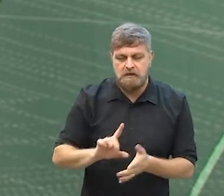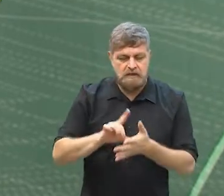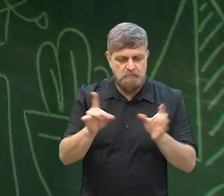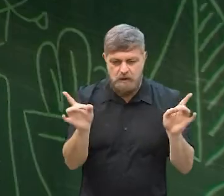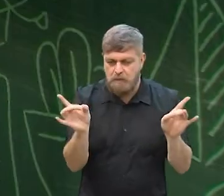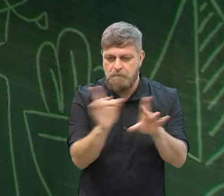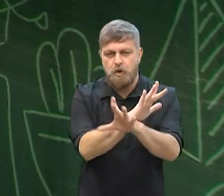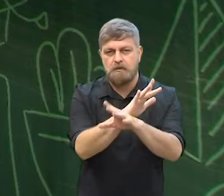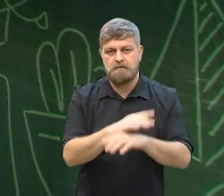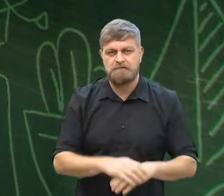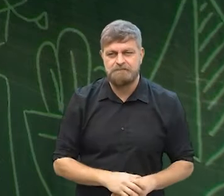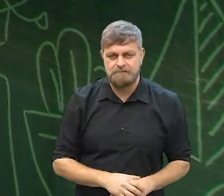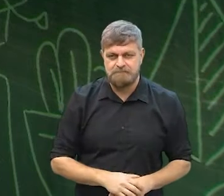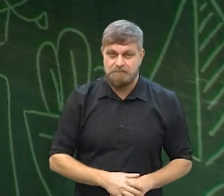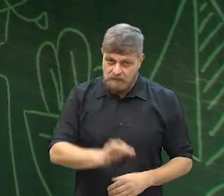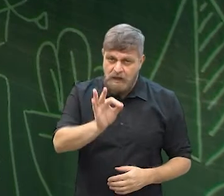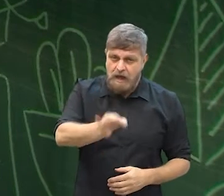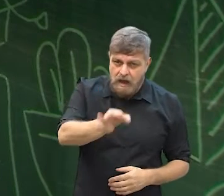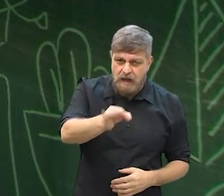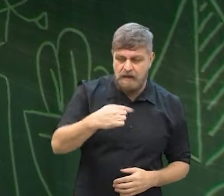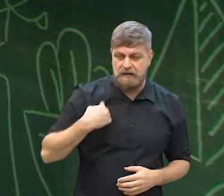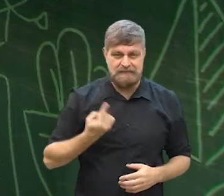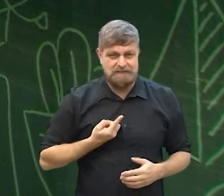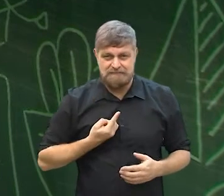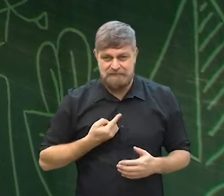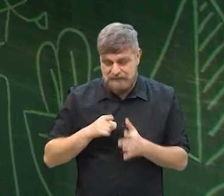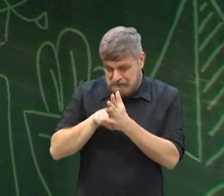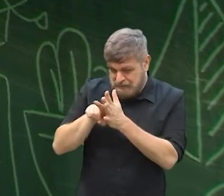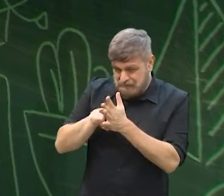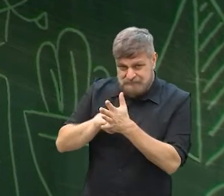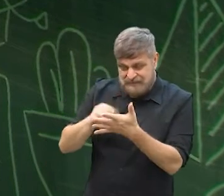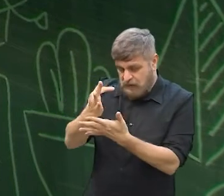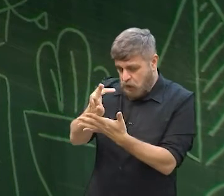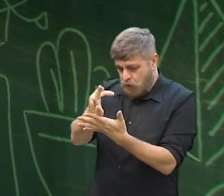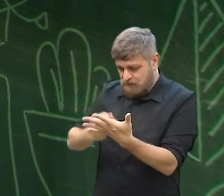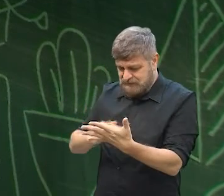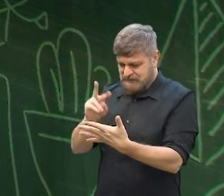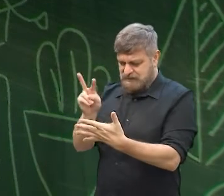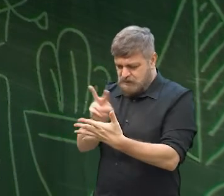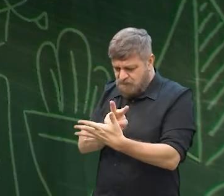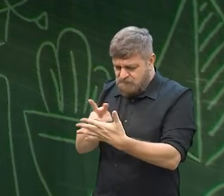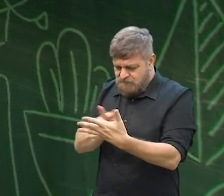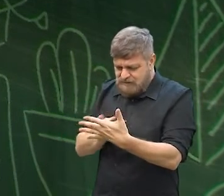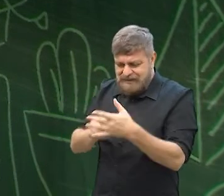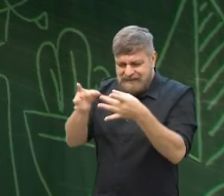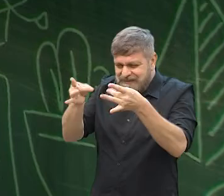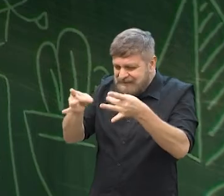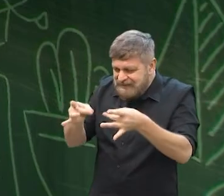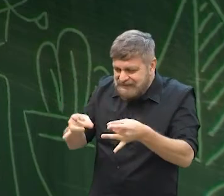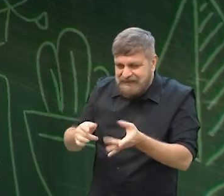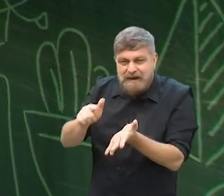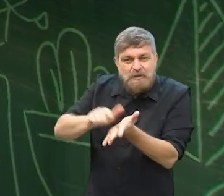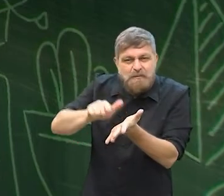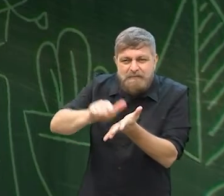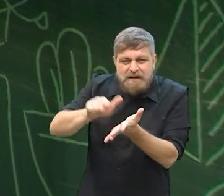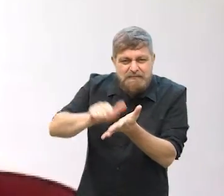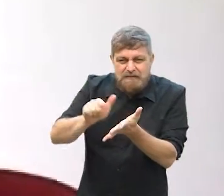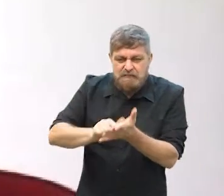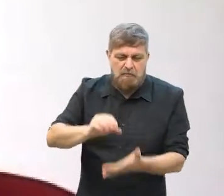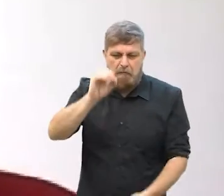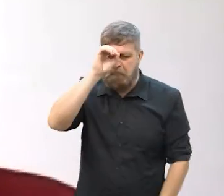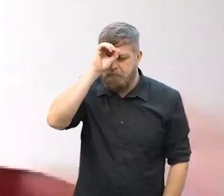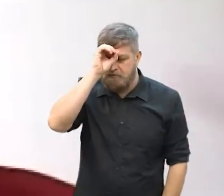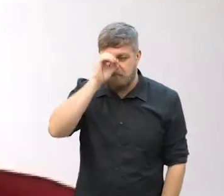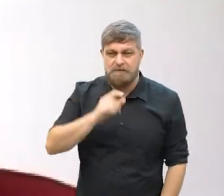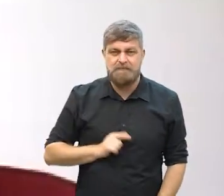E boa, exatamente. E acabou, né? Exato, a gente nunca procura de fato como é essa obra ali no impresso, né? Será